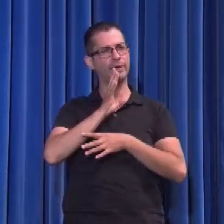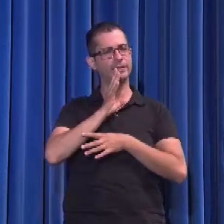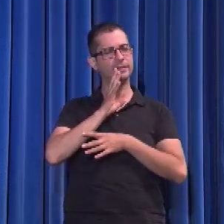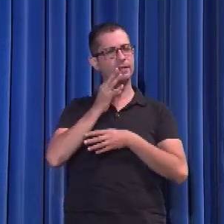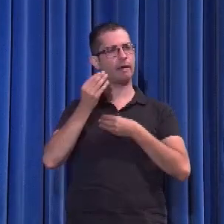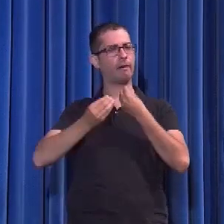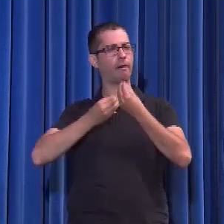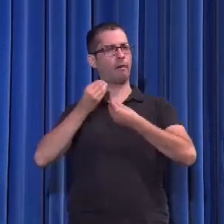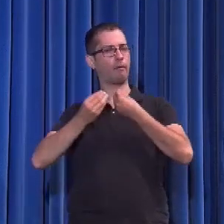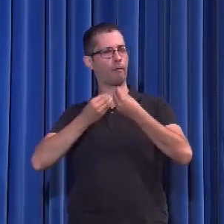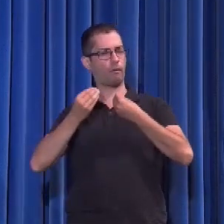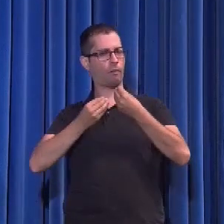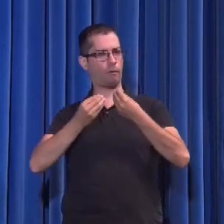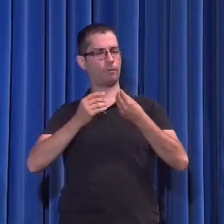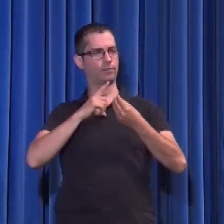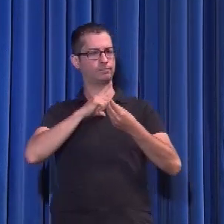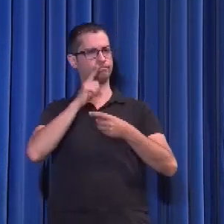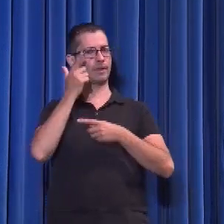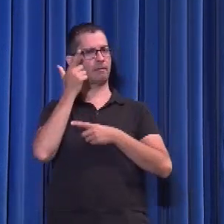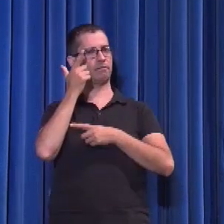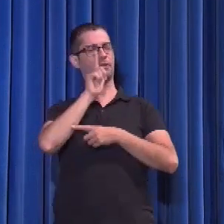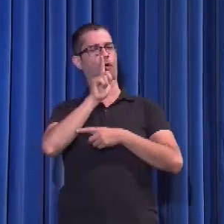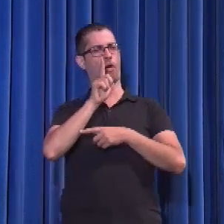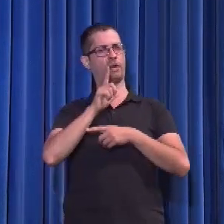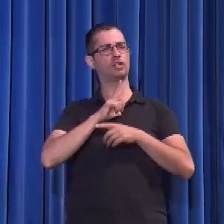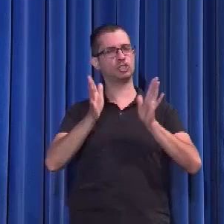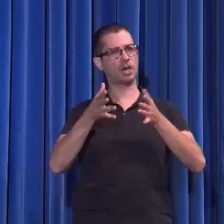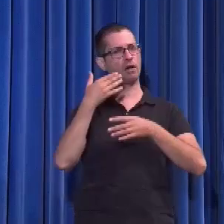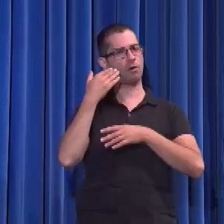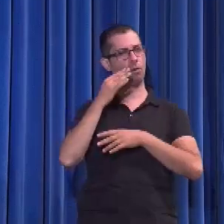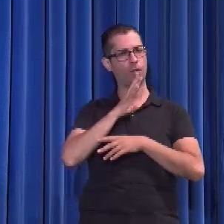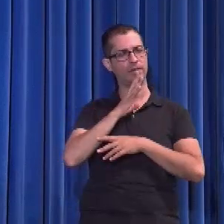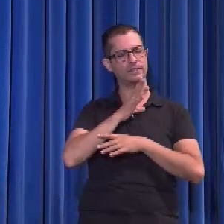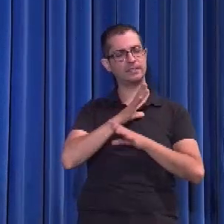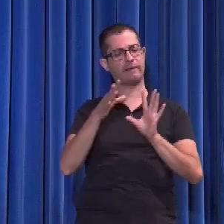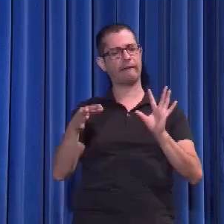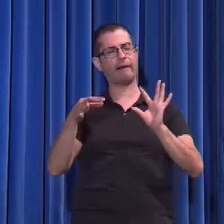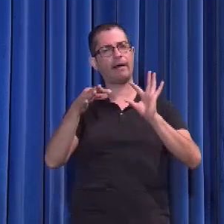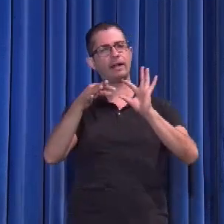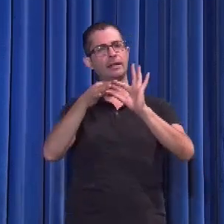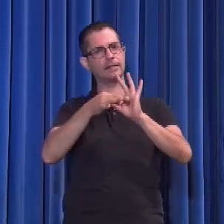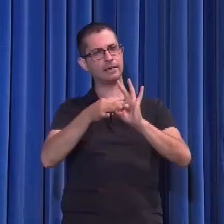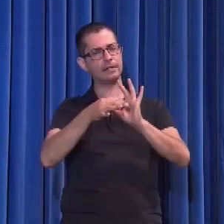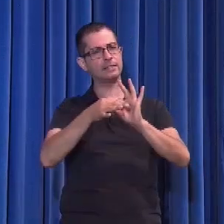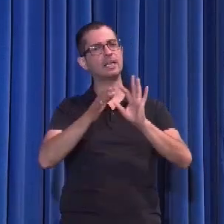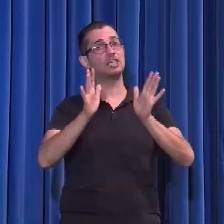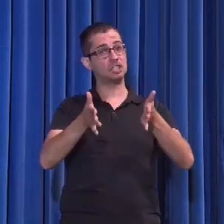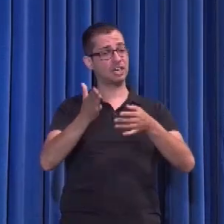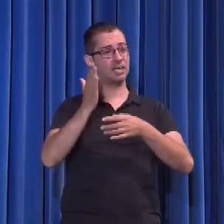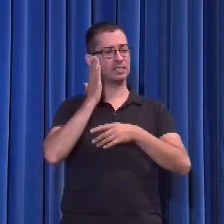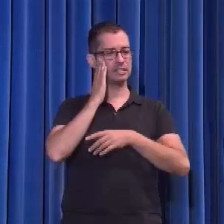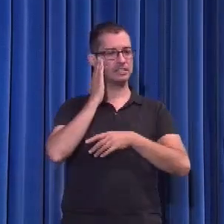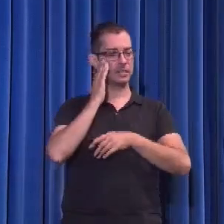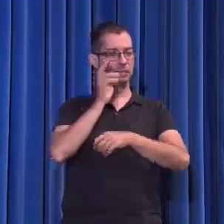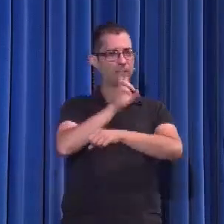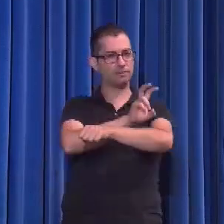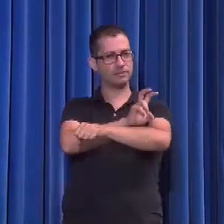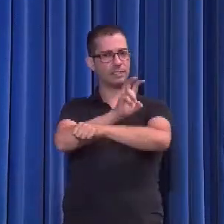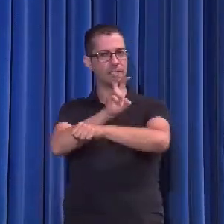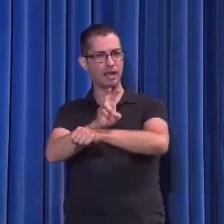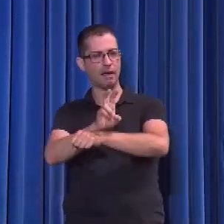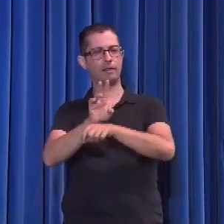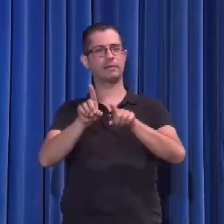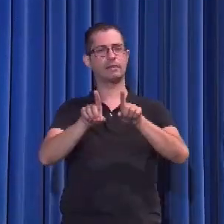do povo de Israel, sobre a aliança do Sinai. Ele conhecia sobre o fracasso de Israel em obedecer a Deus